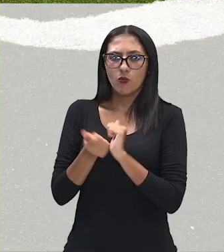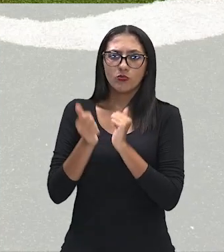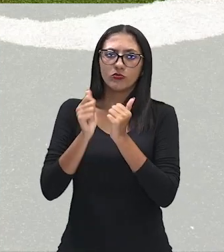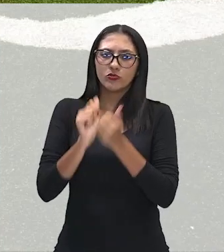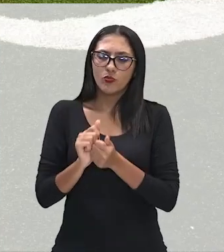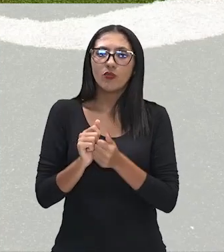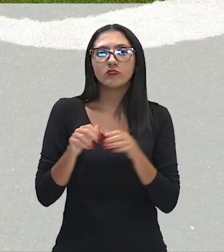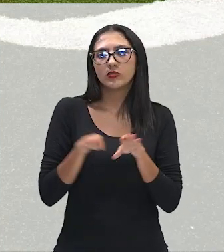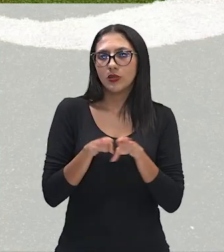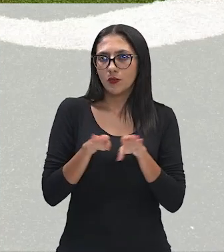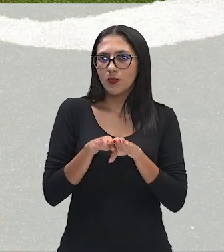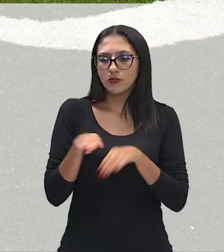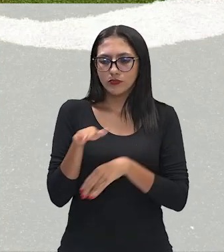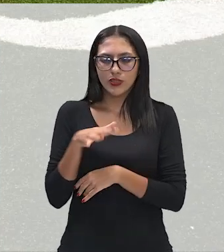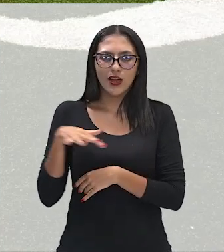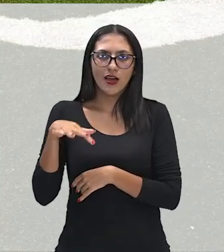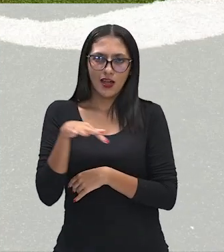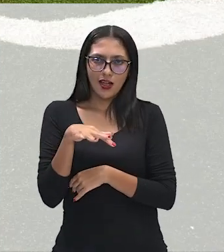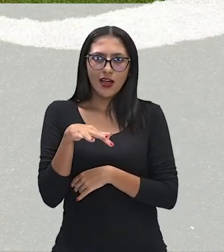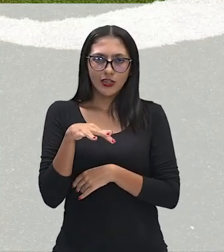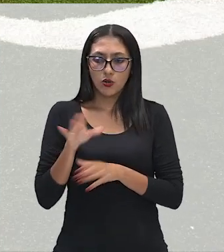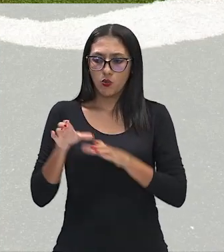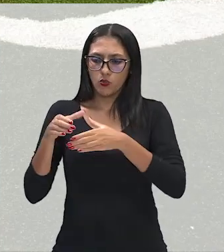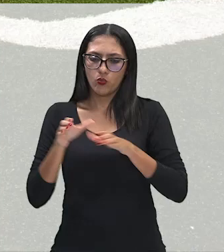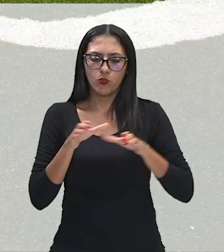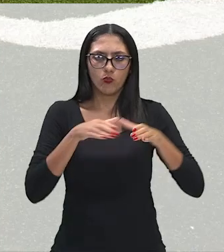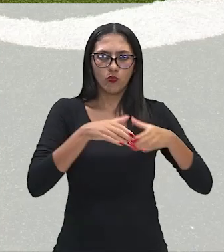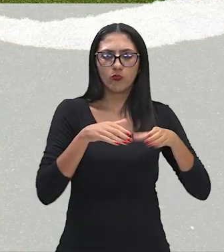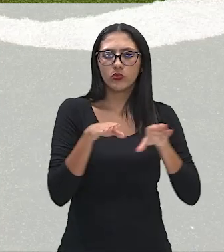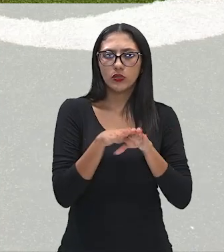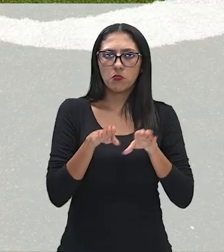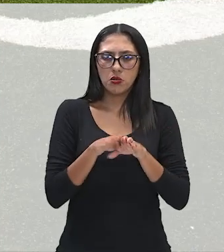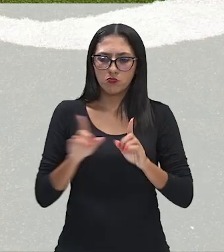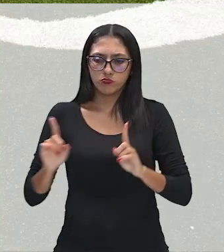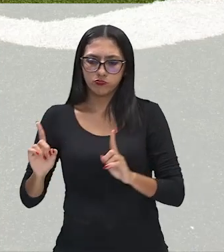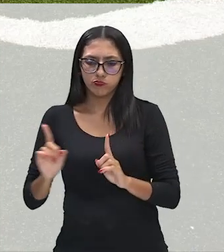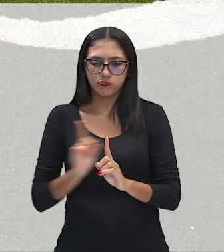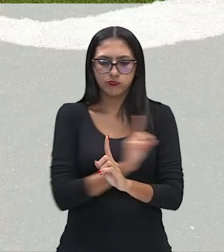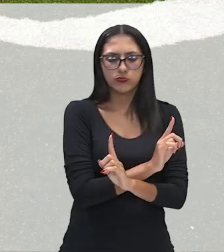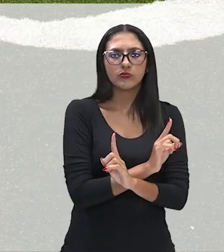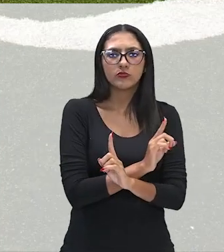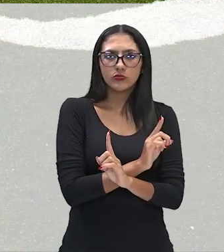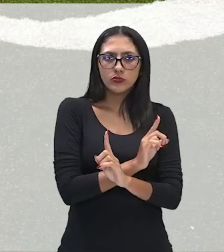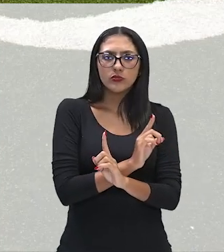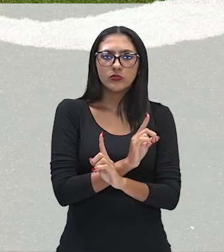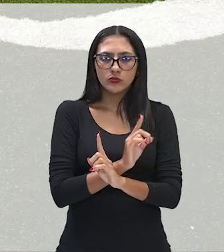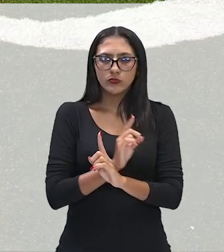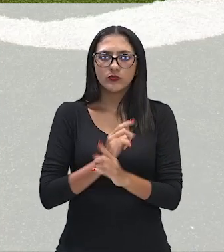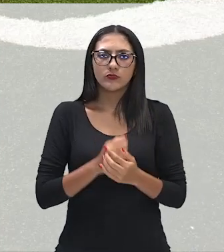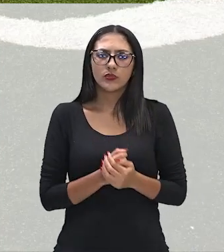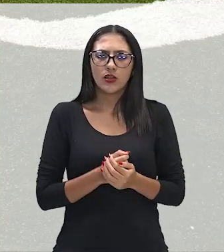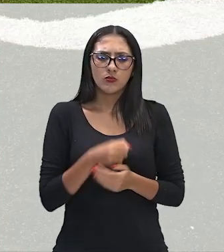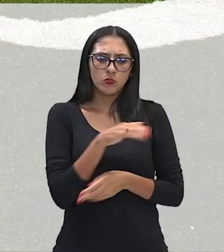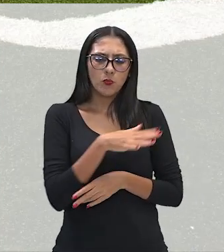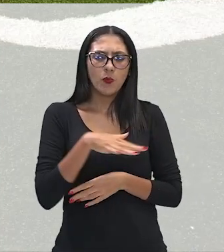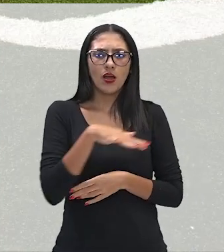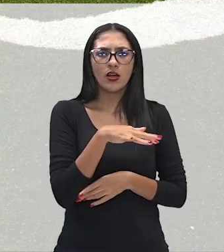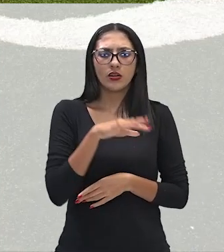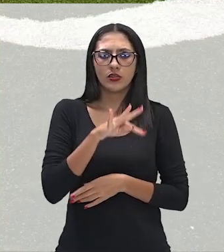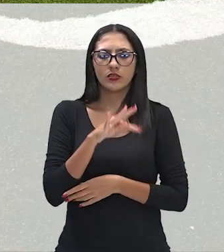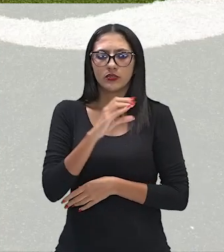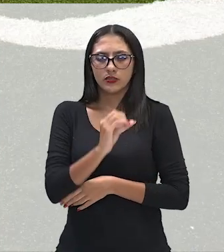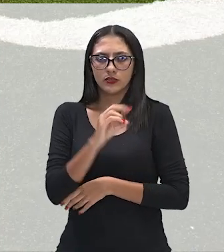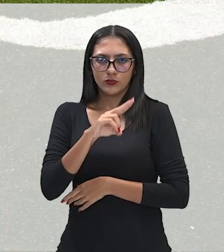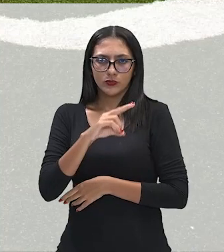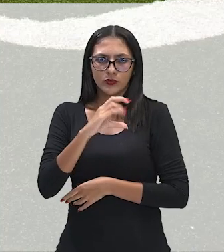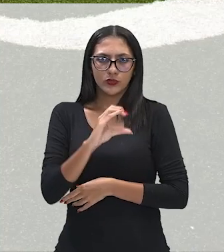campo do adversário a fim de chegar lá no fundo do campo do adversário e marcar lá na end zone o touchdown, que é a